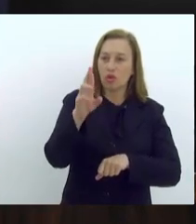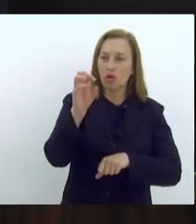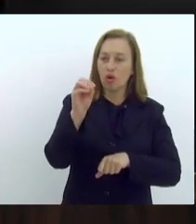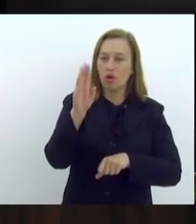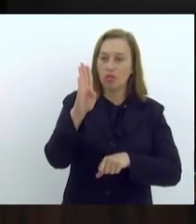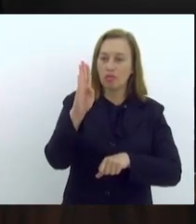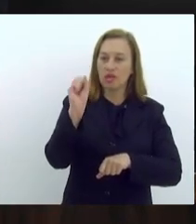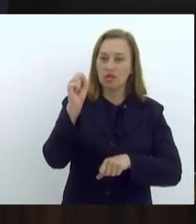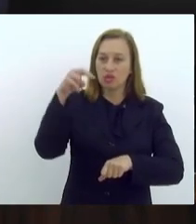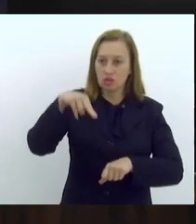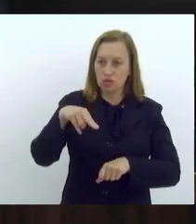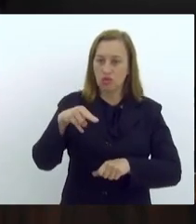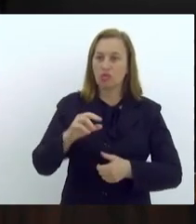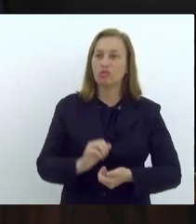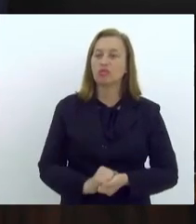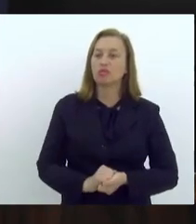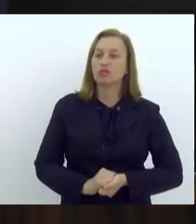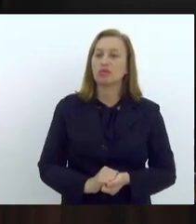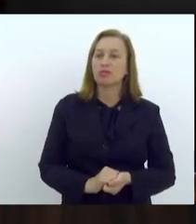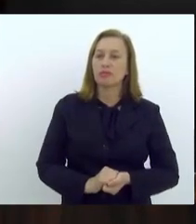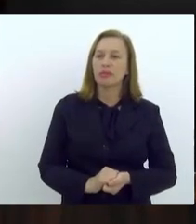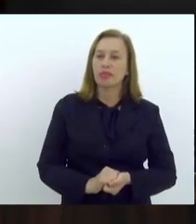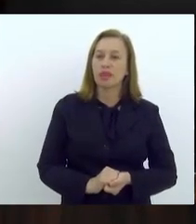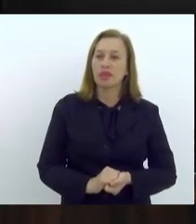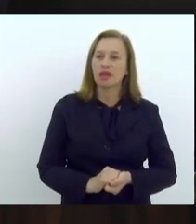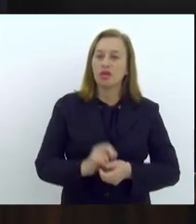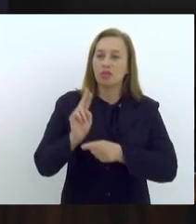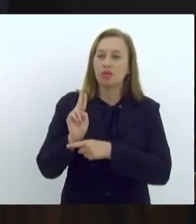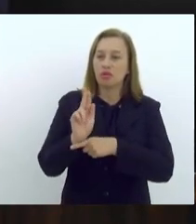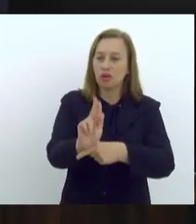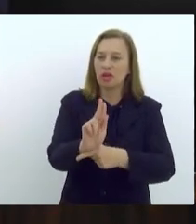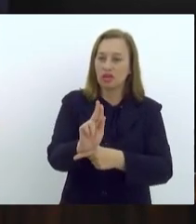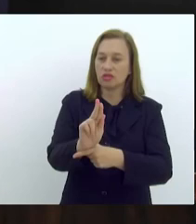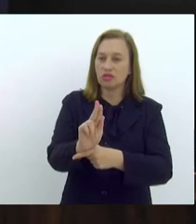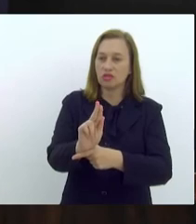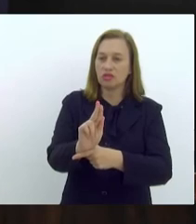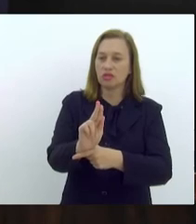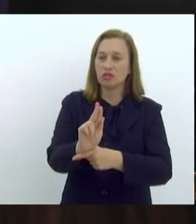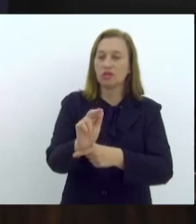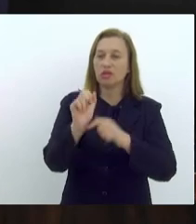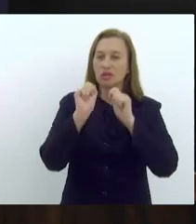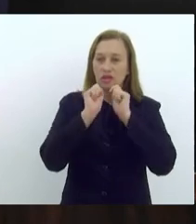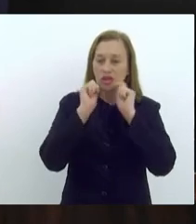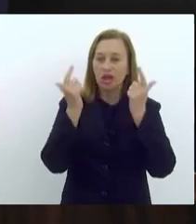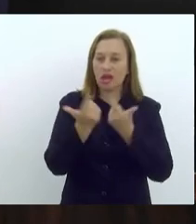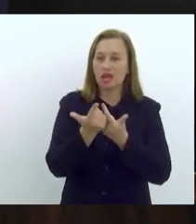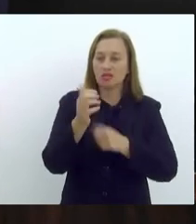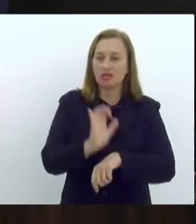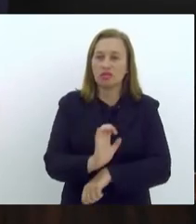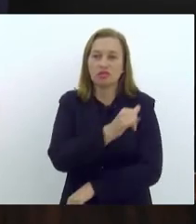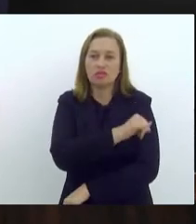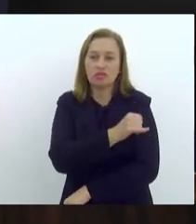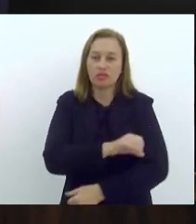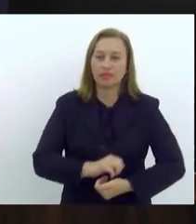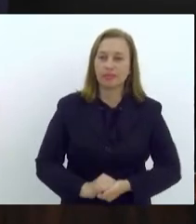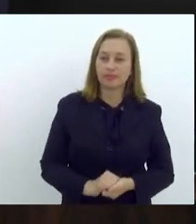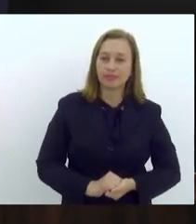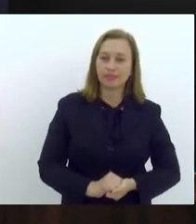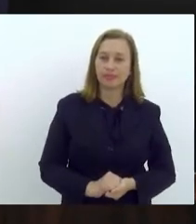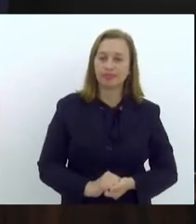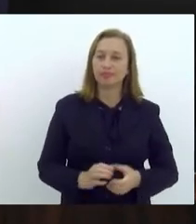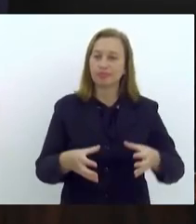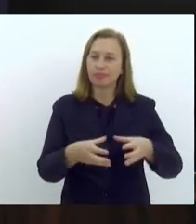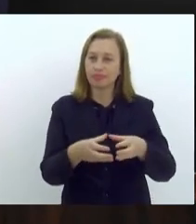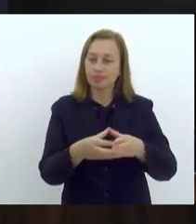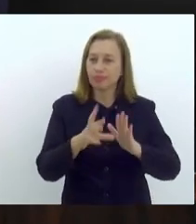de Castro Maceio Júnior, procurador-geral da Assembleia Legislativa do Estado do Rio de Janeiro. Parecer da